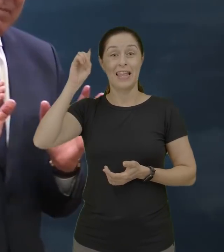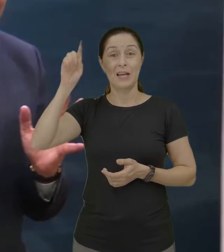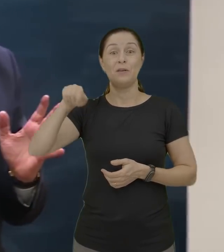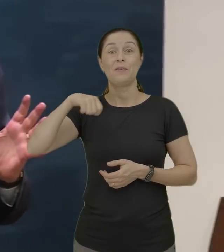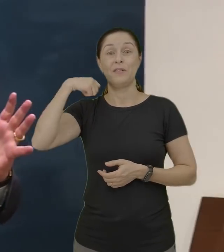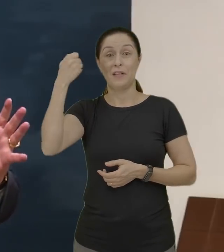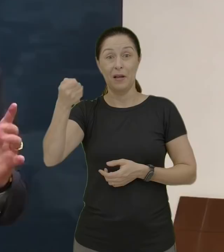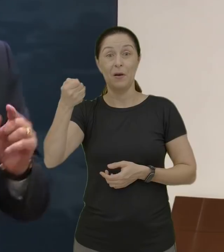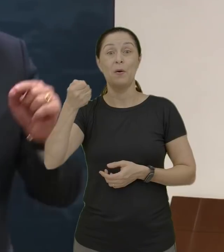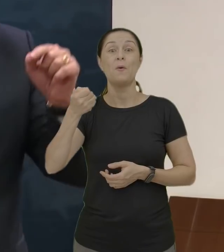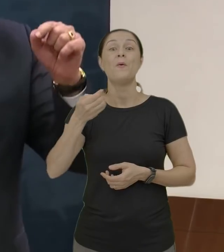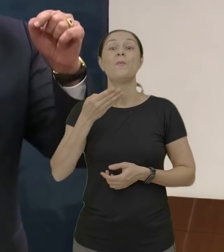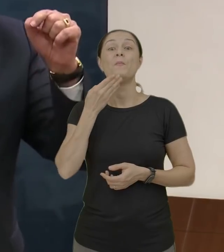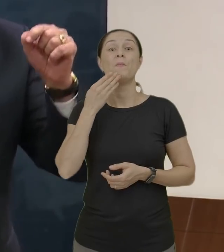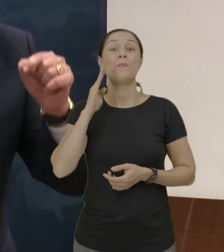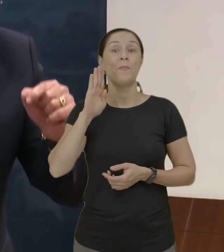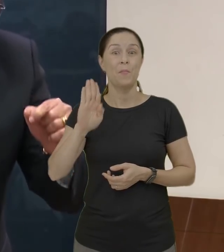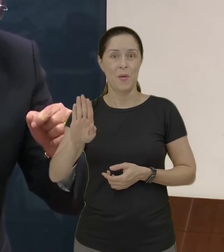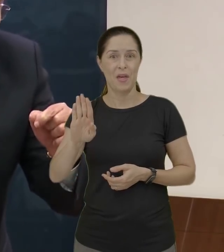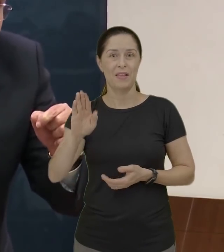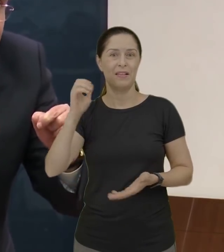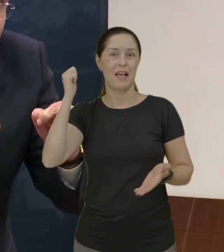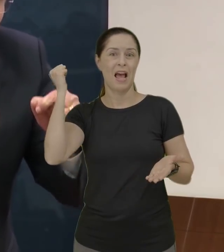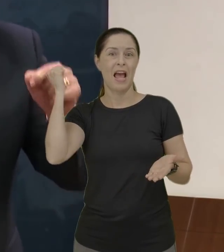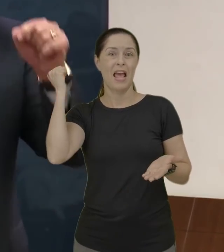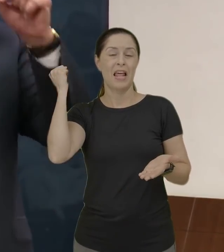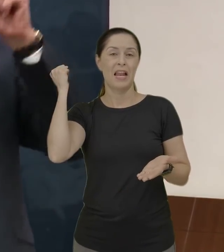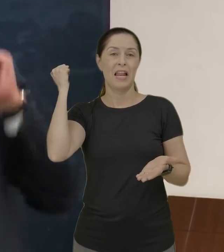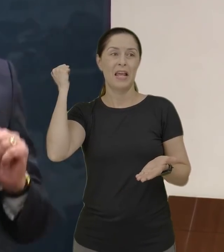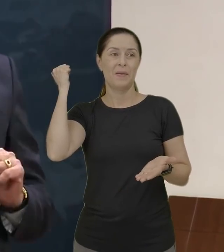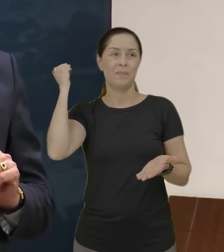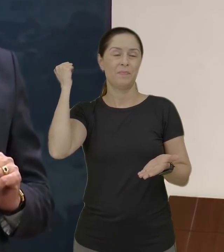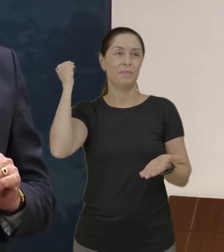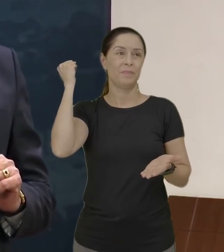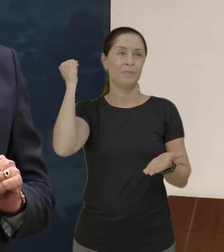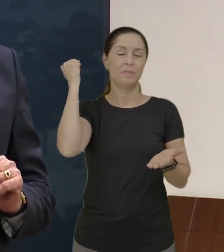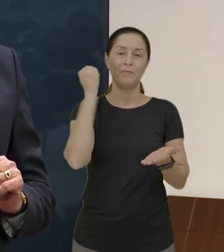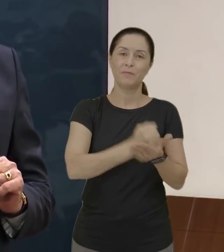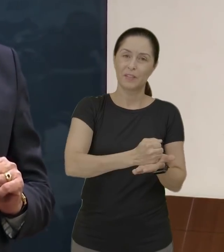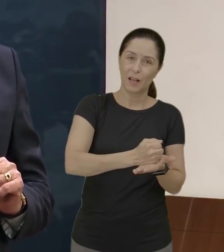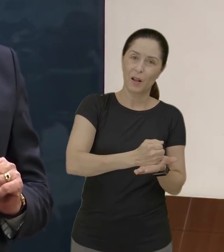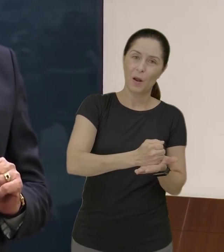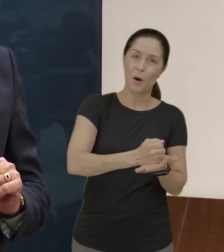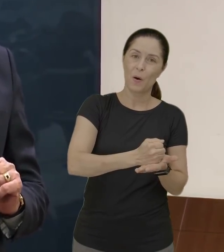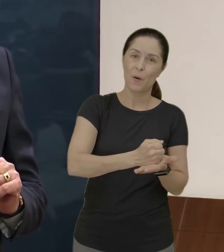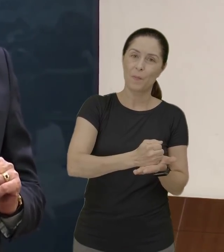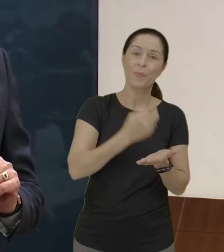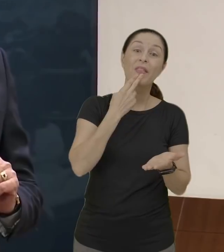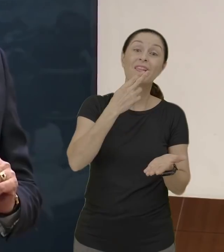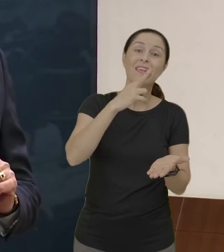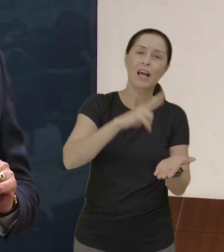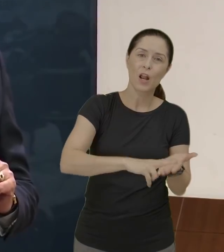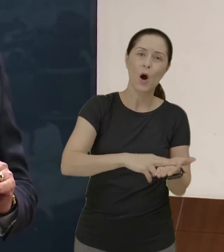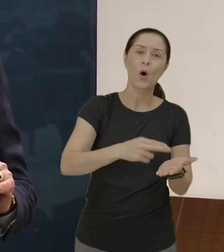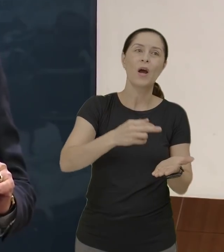promessa, Deus selou essa promessa com um juramento.